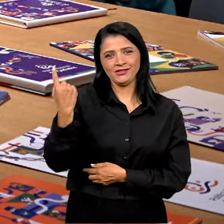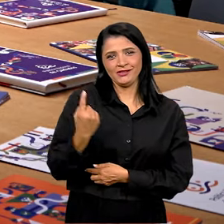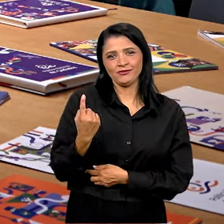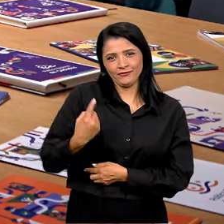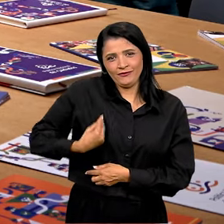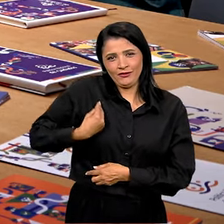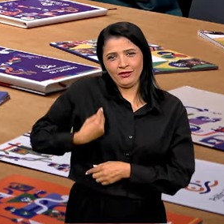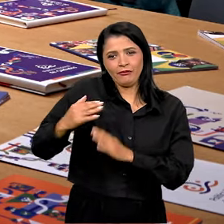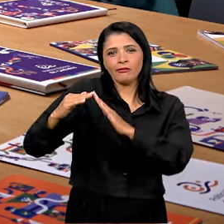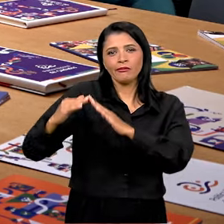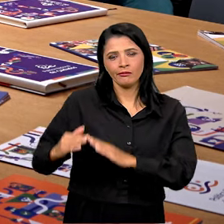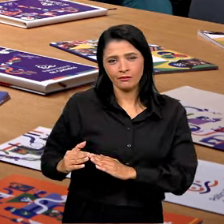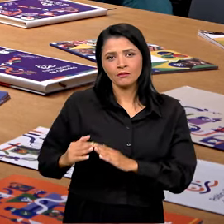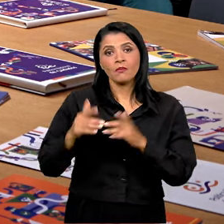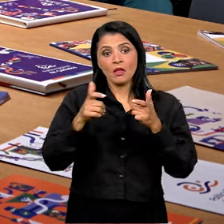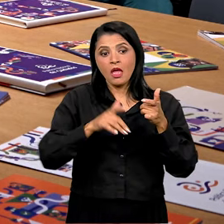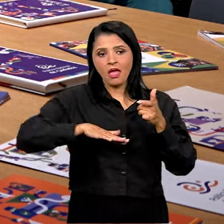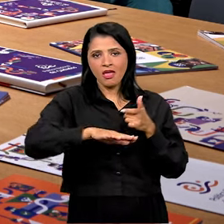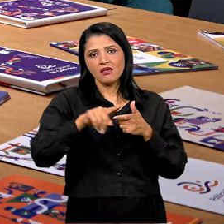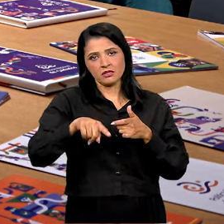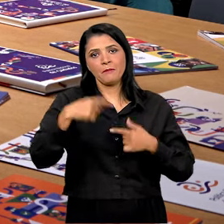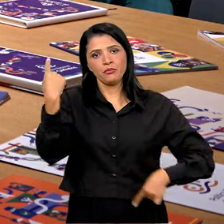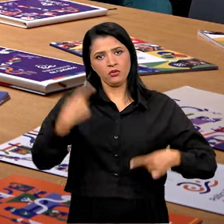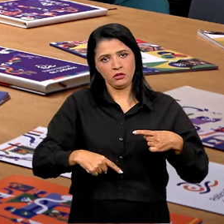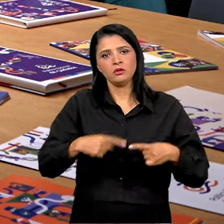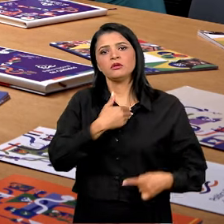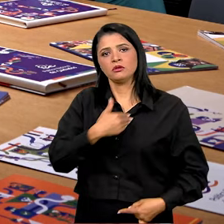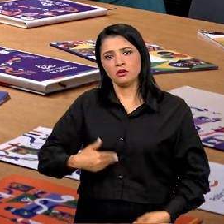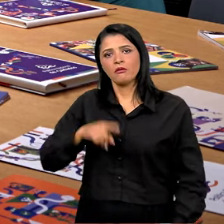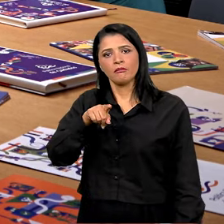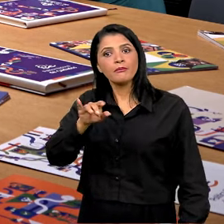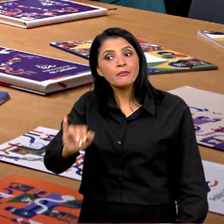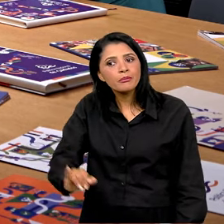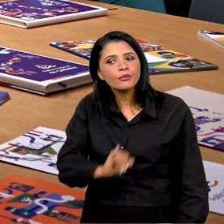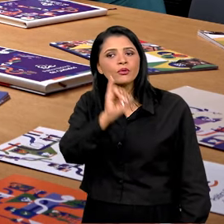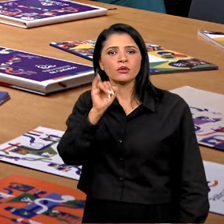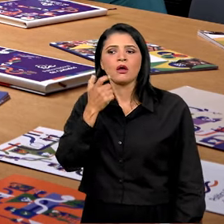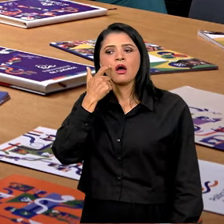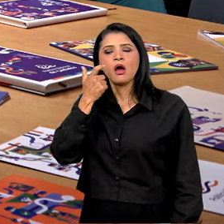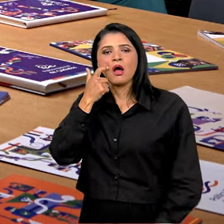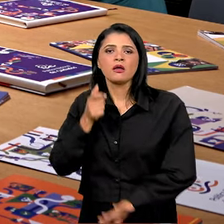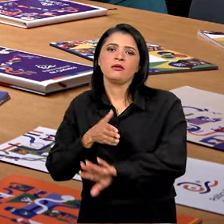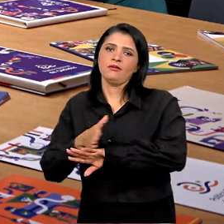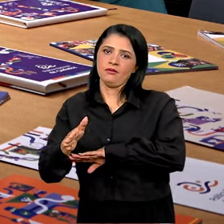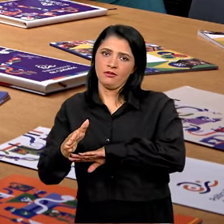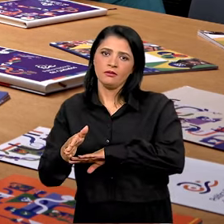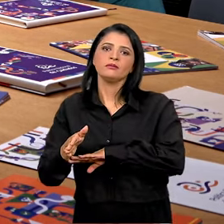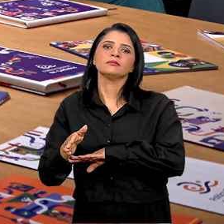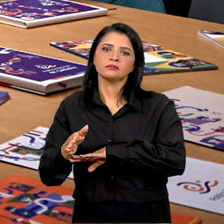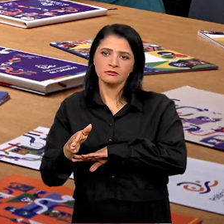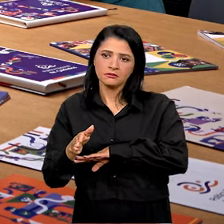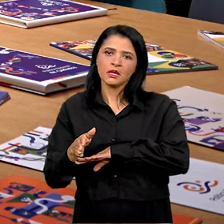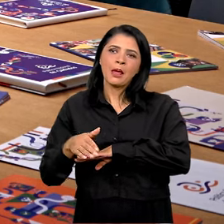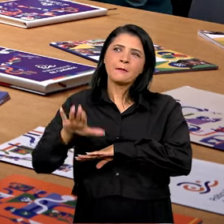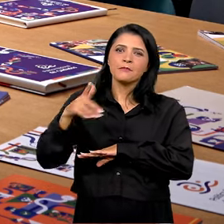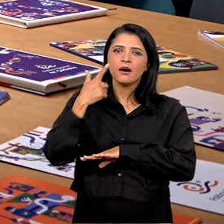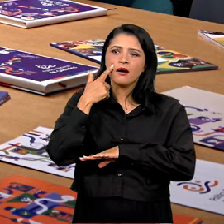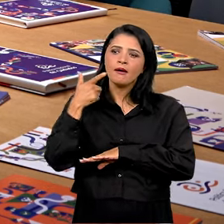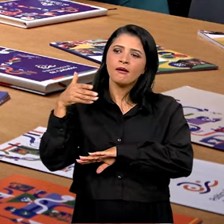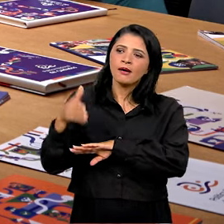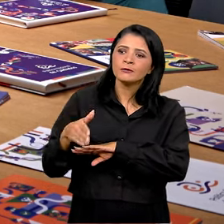é é uma área onde a política pública é muito importante que a política pública pública entre de maneira mais